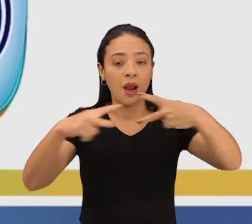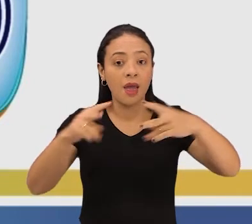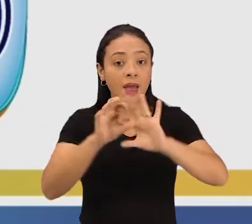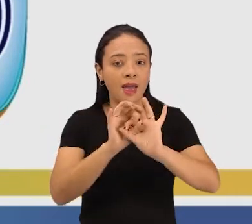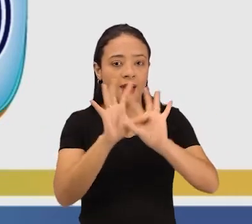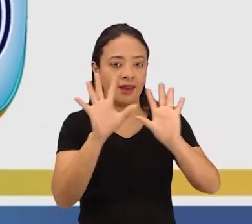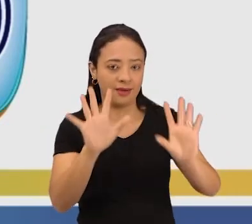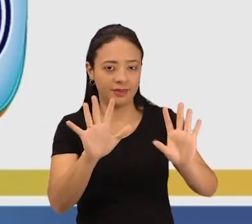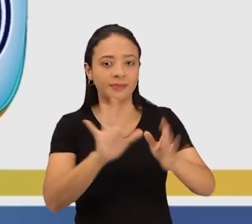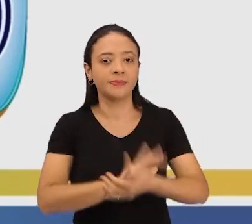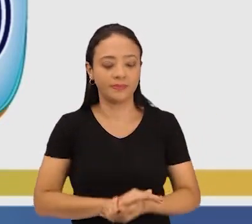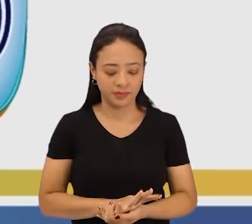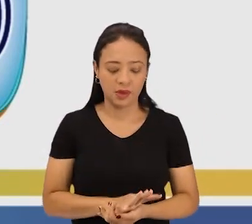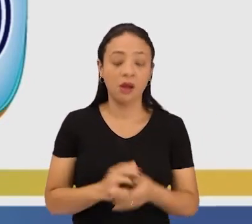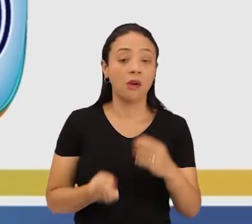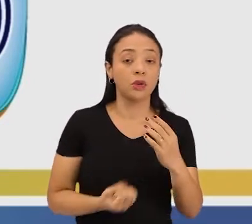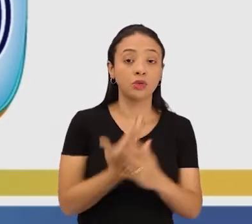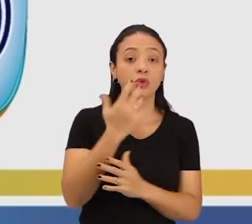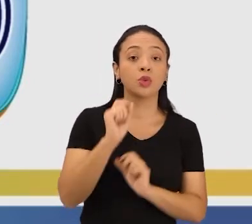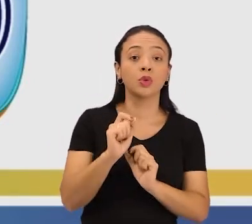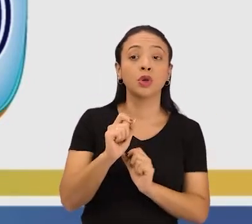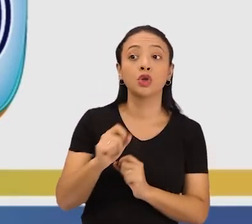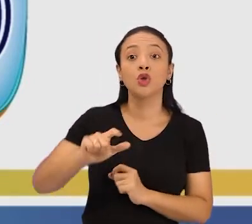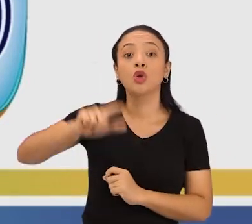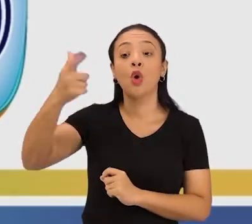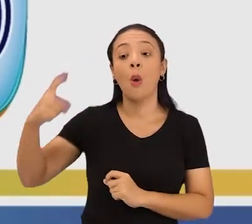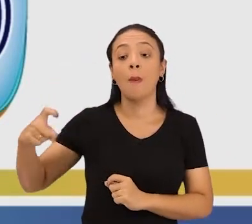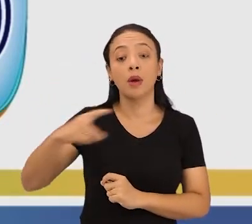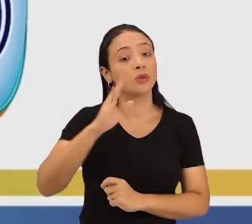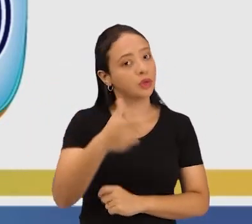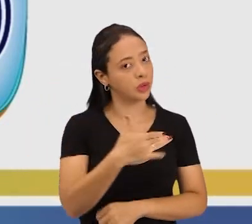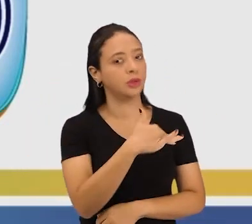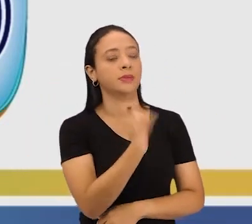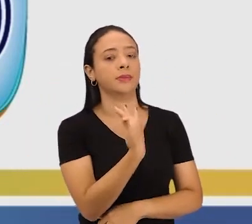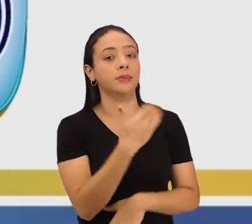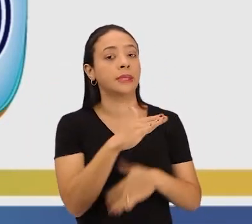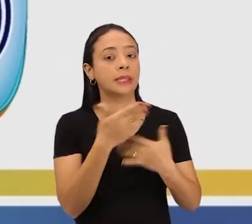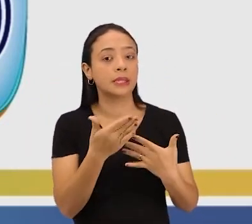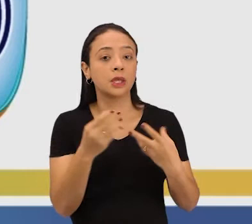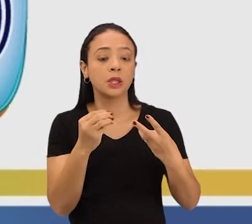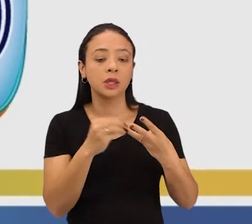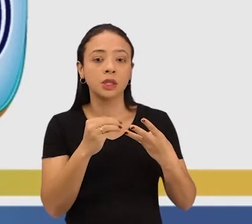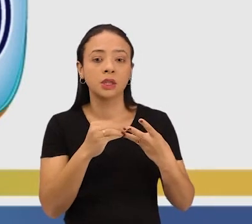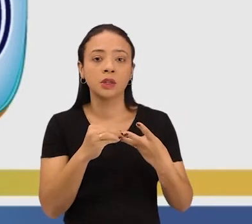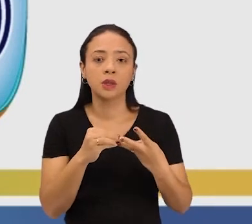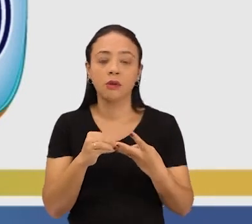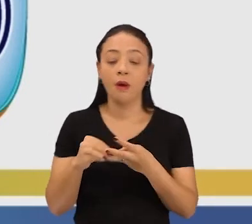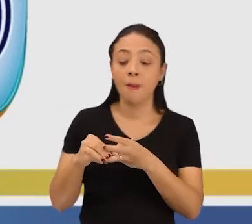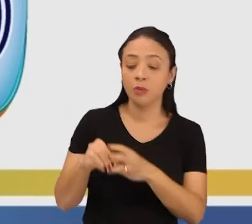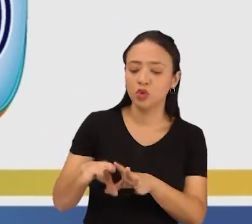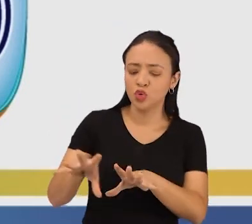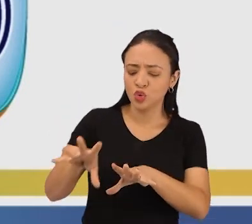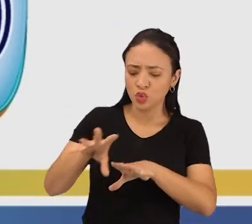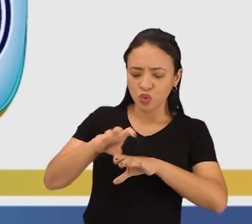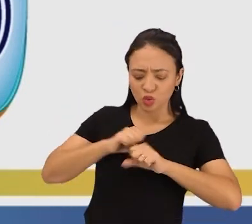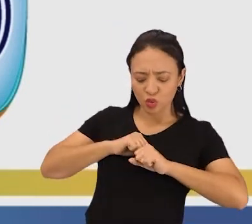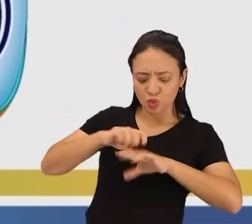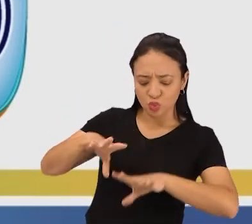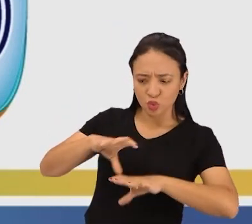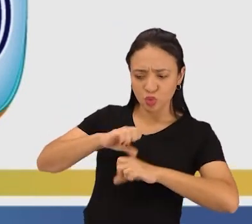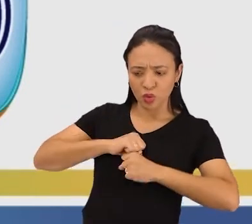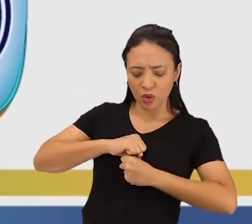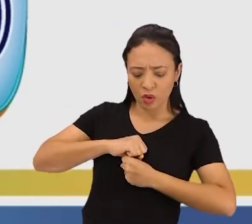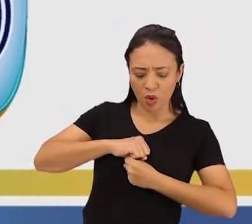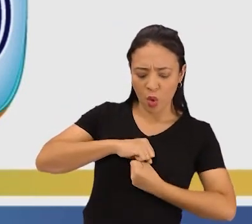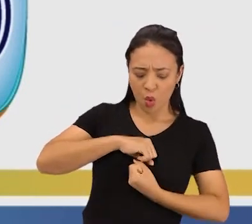livre, que vai vir de outras bactérias já mortas. E aí essa célula vai incorporar, vai envolver em